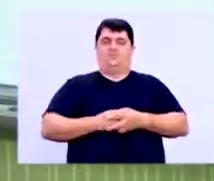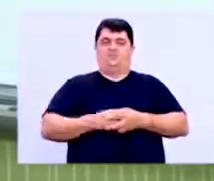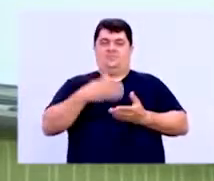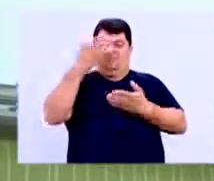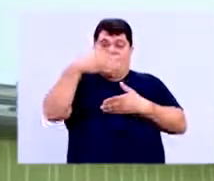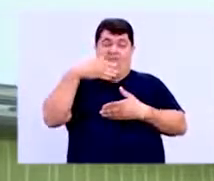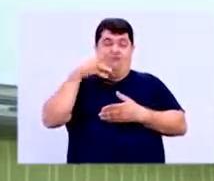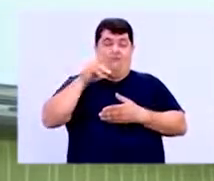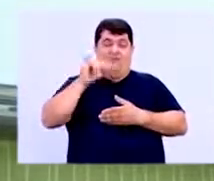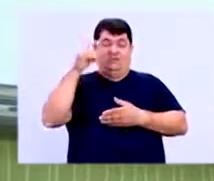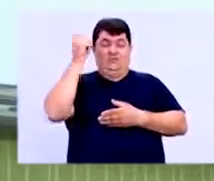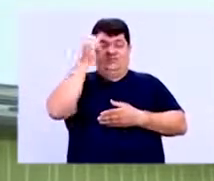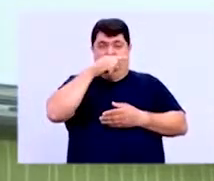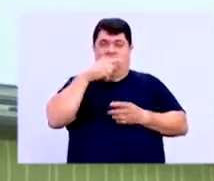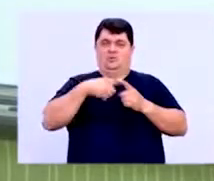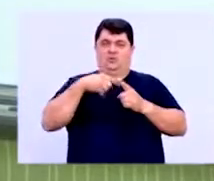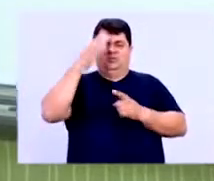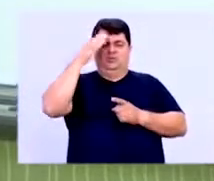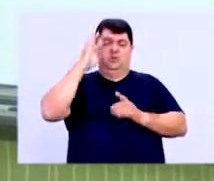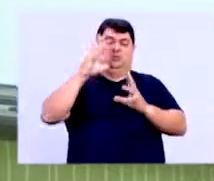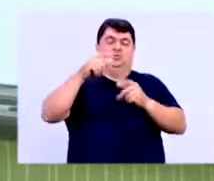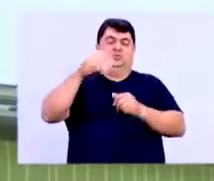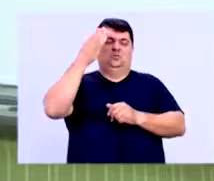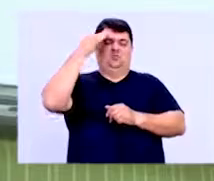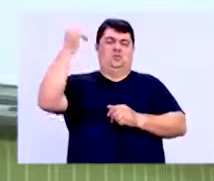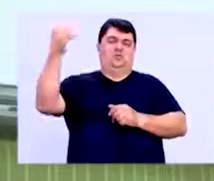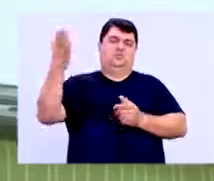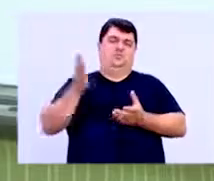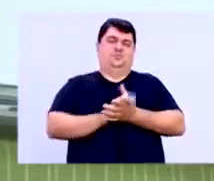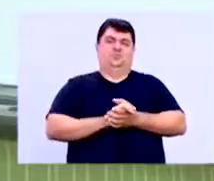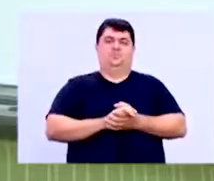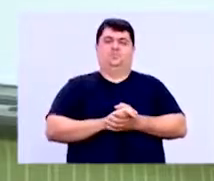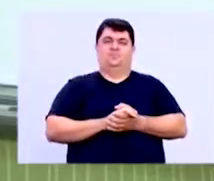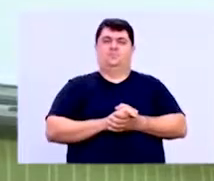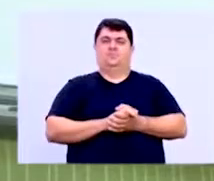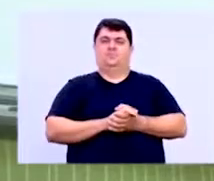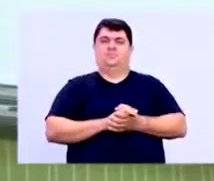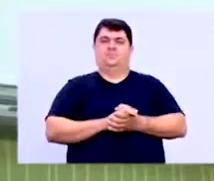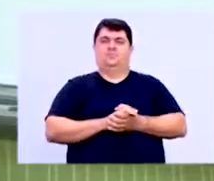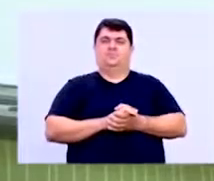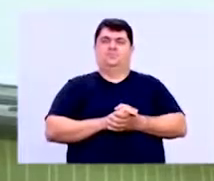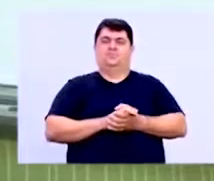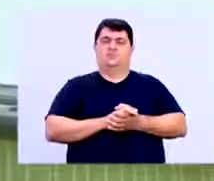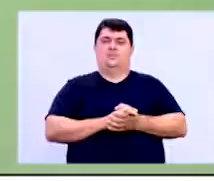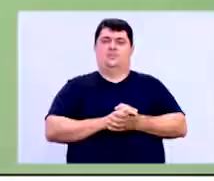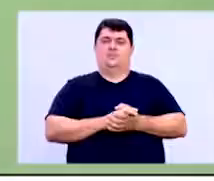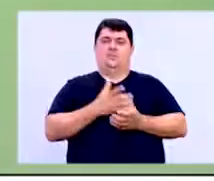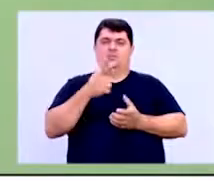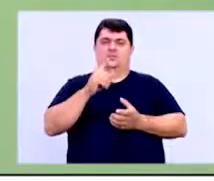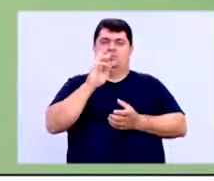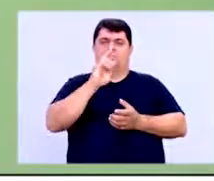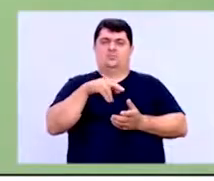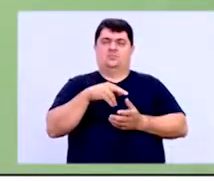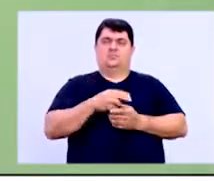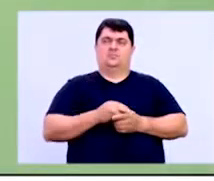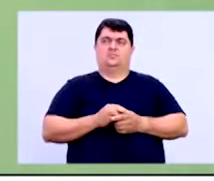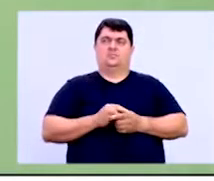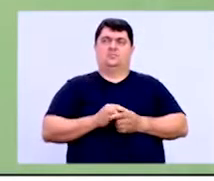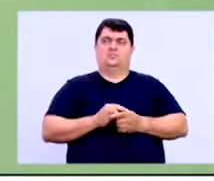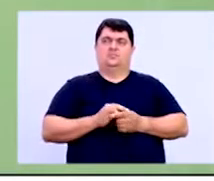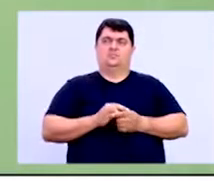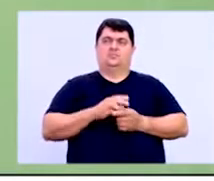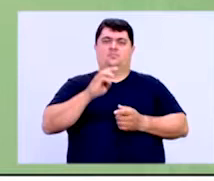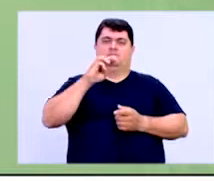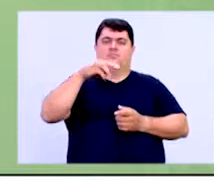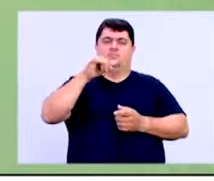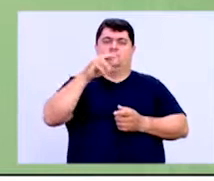avaliação, porque eu sei que vocês estão sabendo tudo, tá ok? Então, ó, essa questão você já sabe, mas vamos comigo que eu vou responder com vocês.